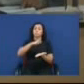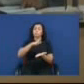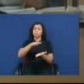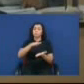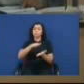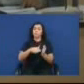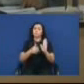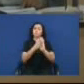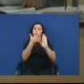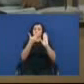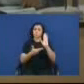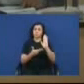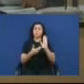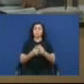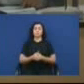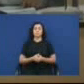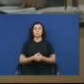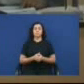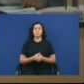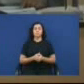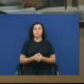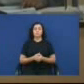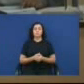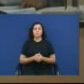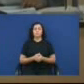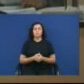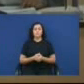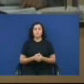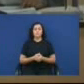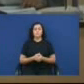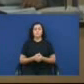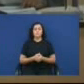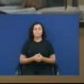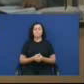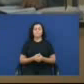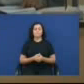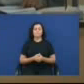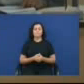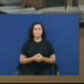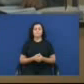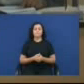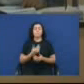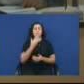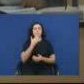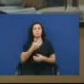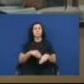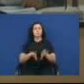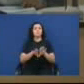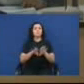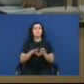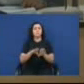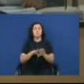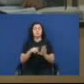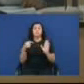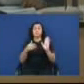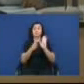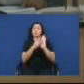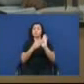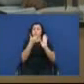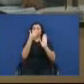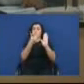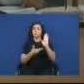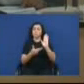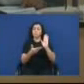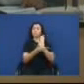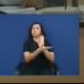integrante do projeto de lei complementar ora apresentado. Solicitamos que a presente